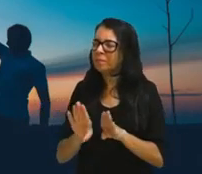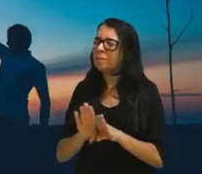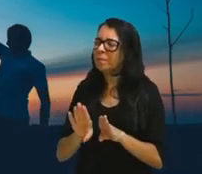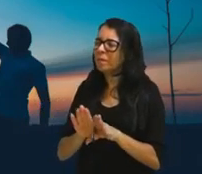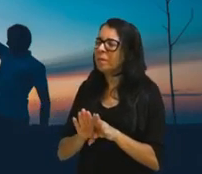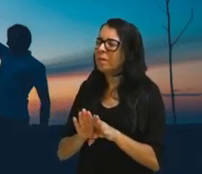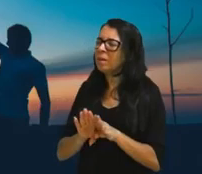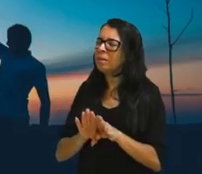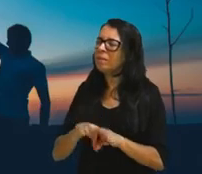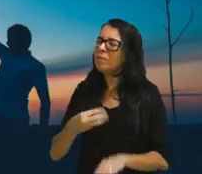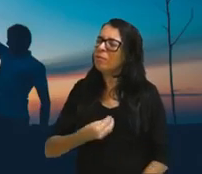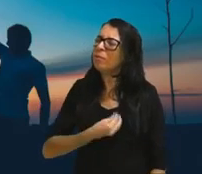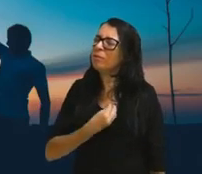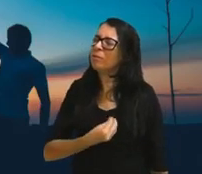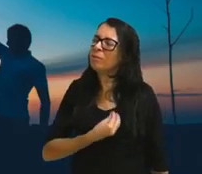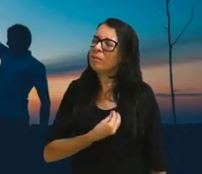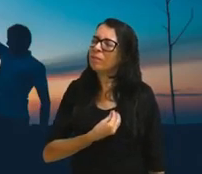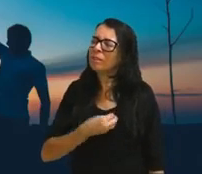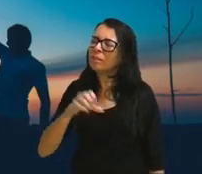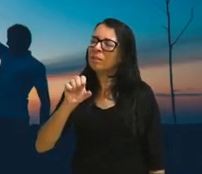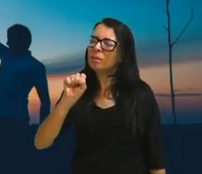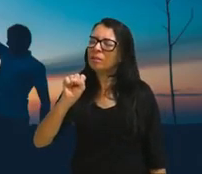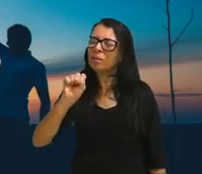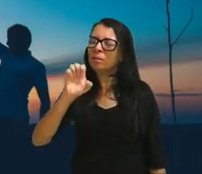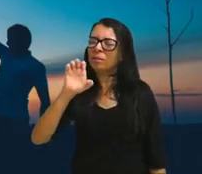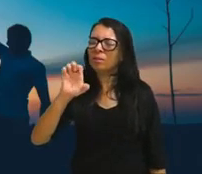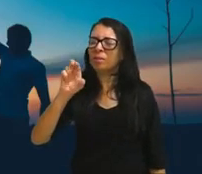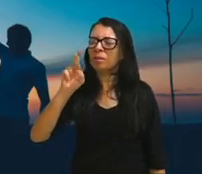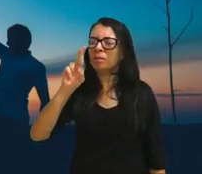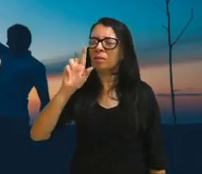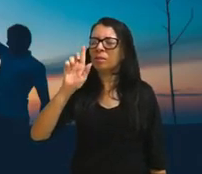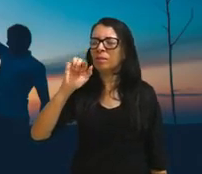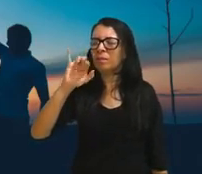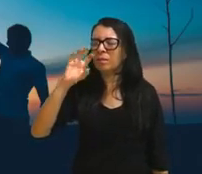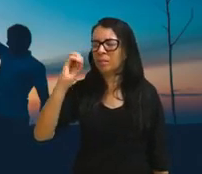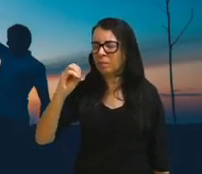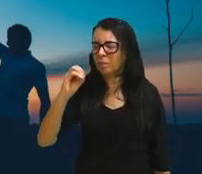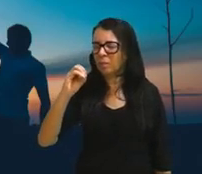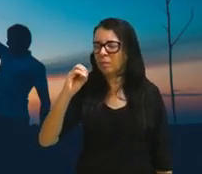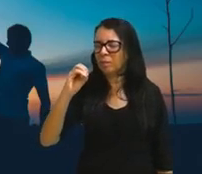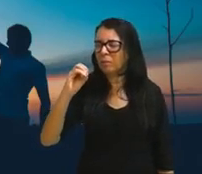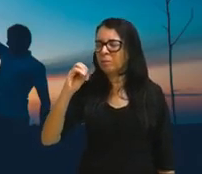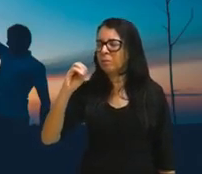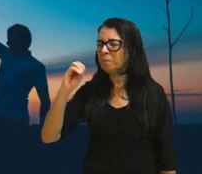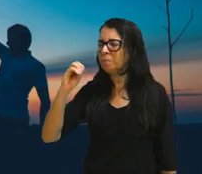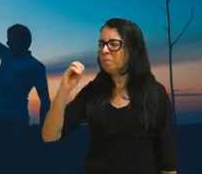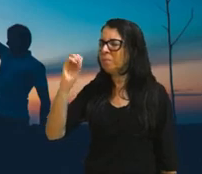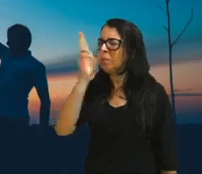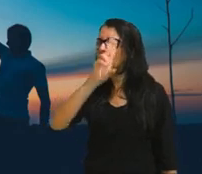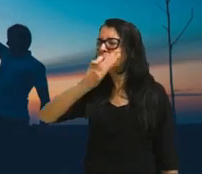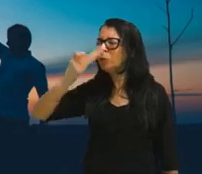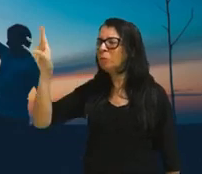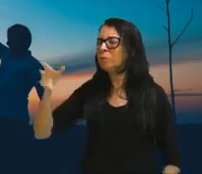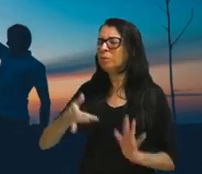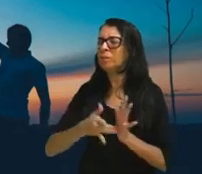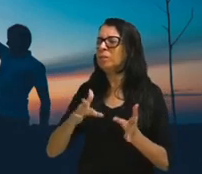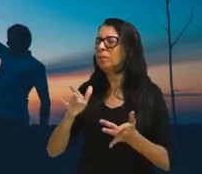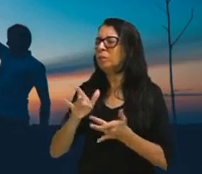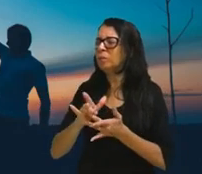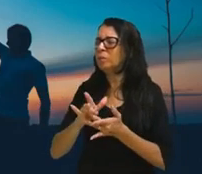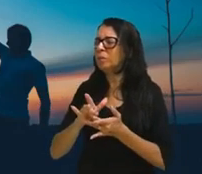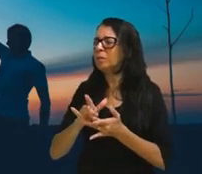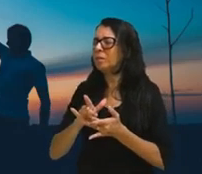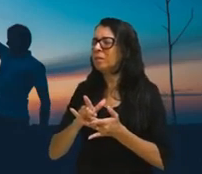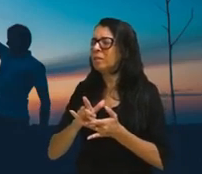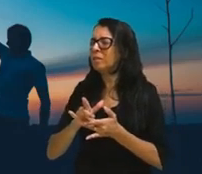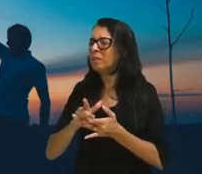seus pulmões. Também, ó Deus, os seus rins. Em nome de Jesus. Assim alcance as demais